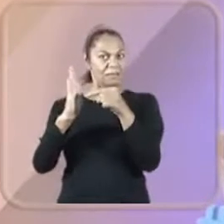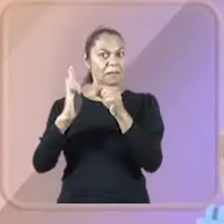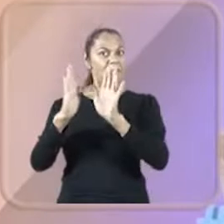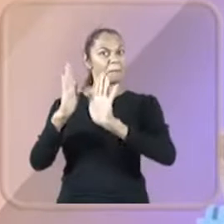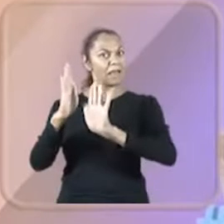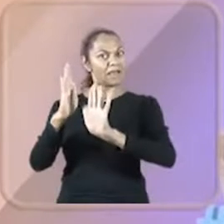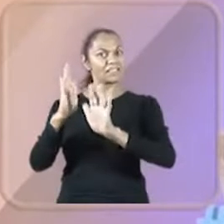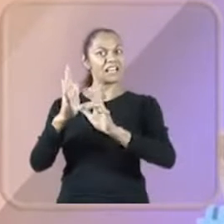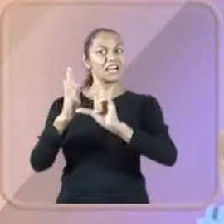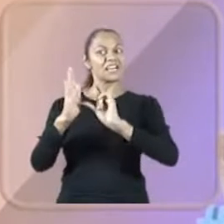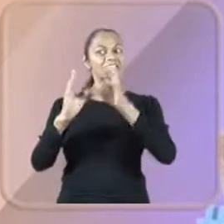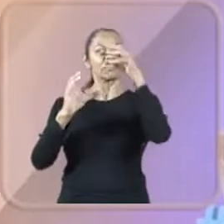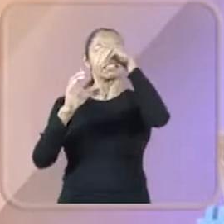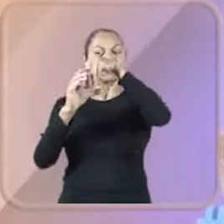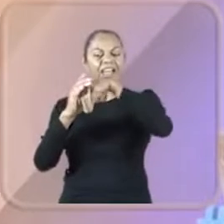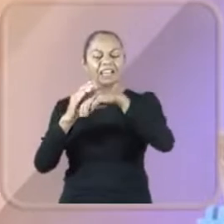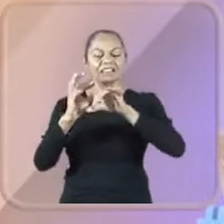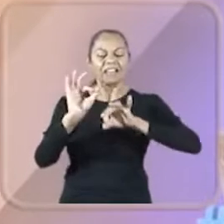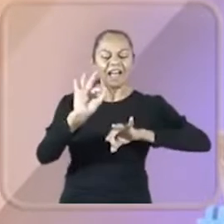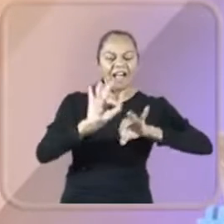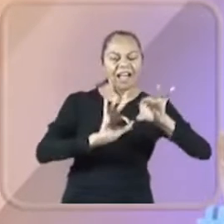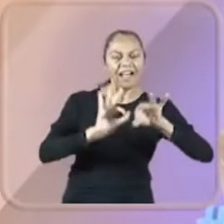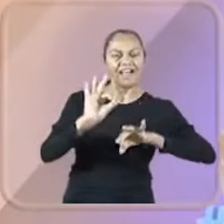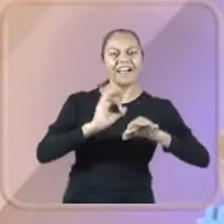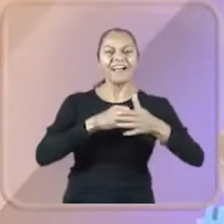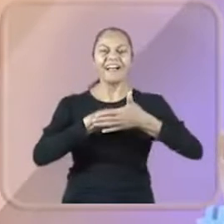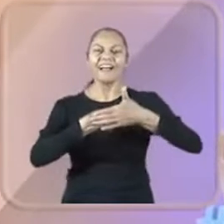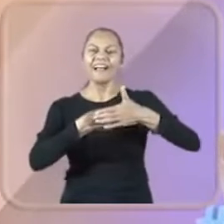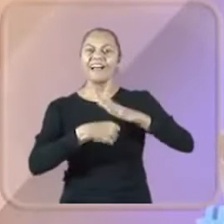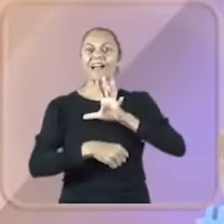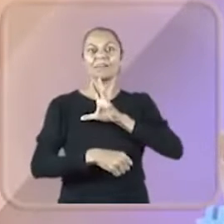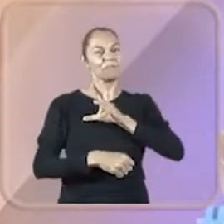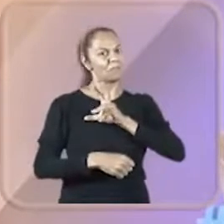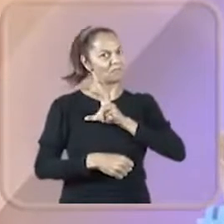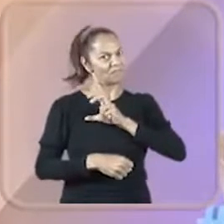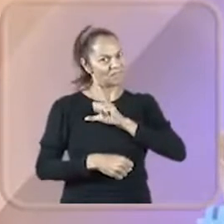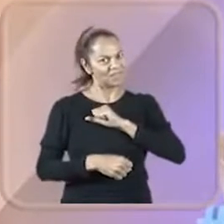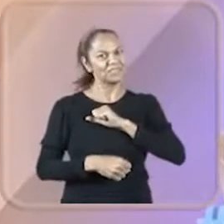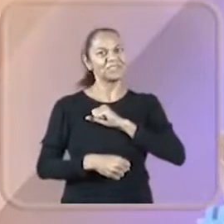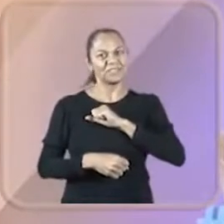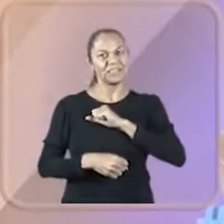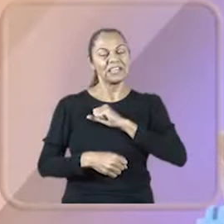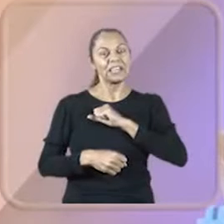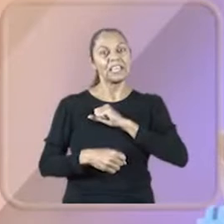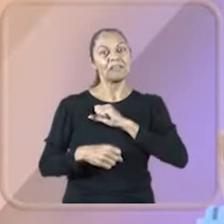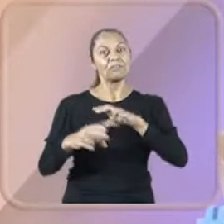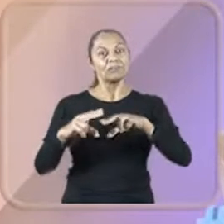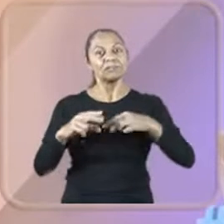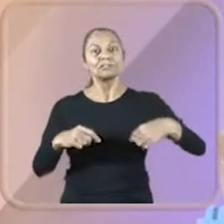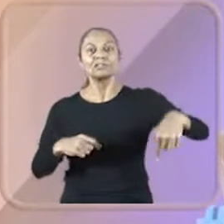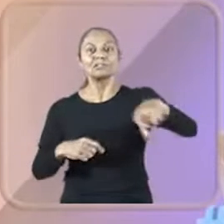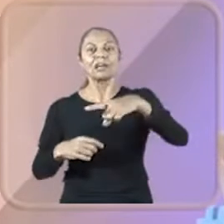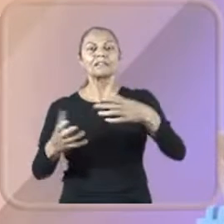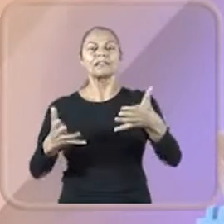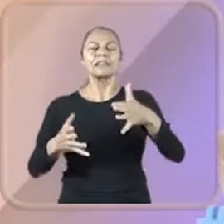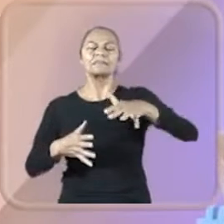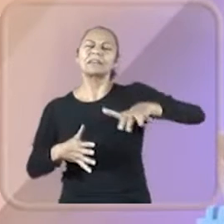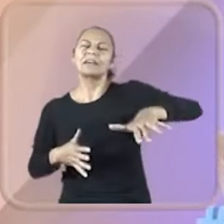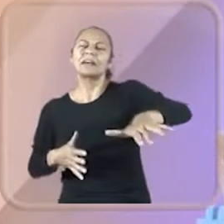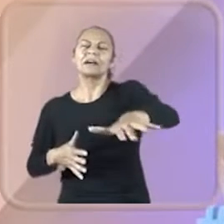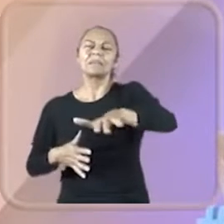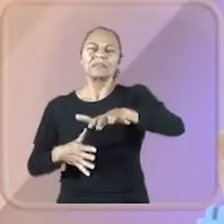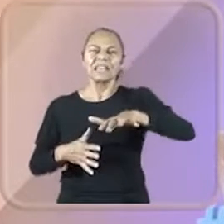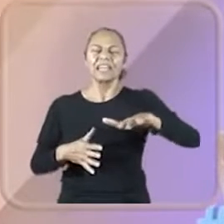lei tem muito carinho envolvido. Eu acho que isso aí que vai fazer com que a gente tenha, nesse ambiente tão difícil que é esse